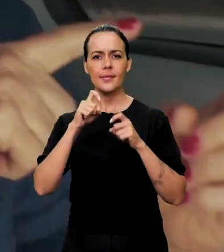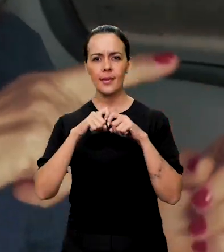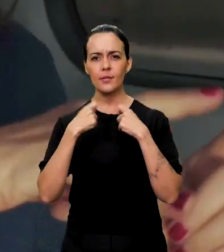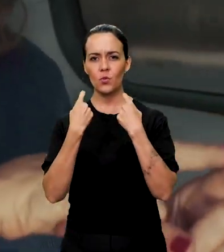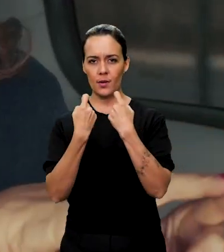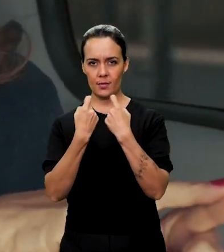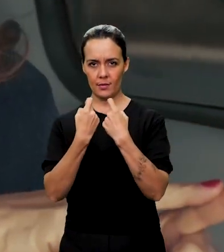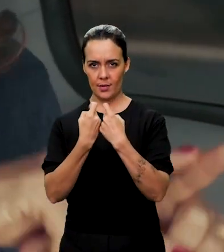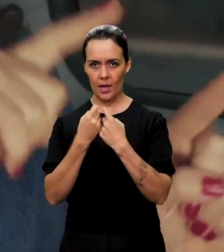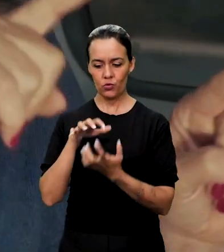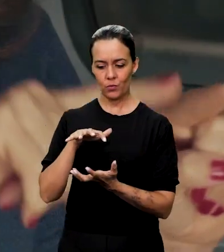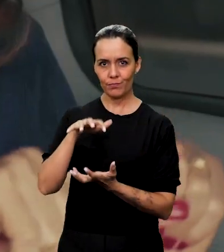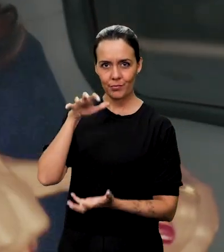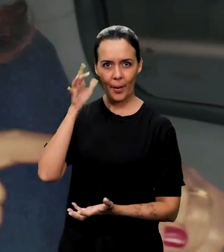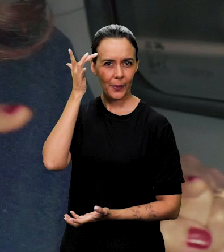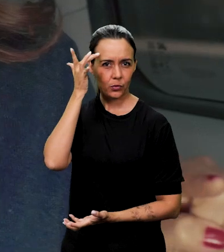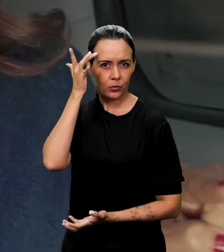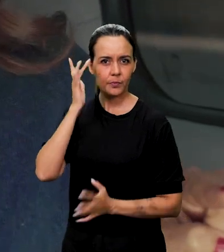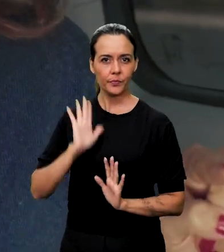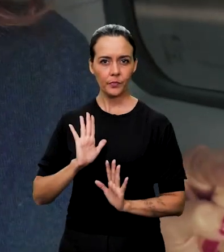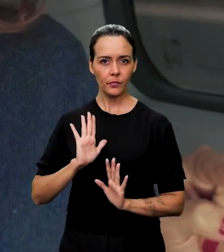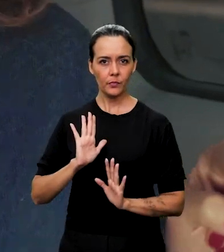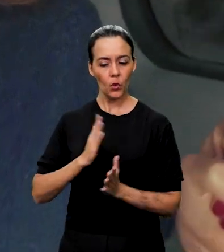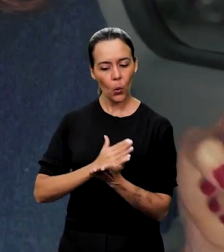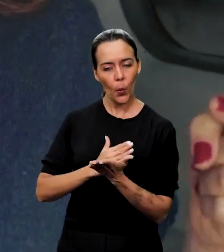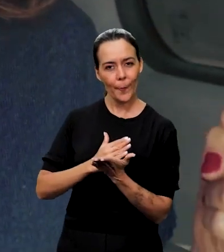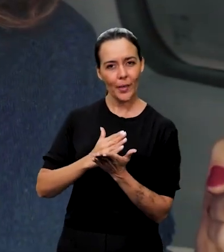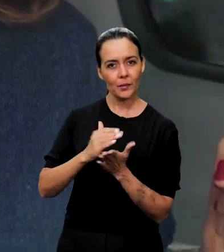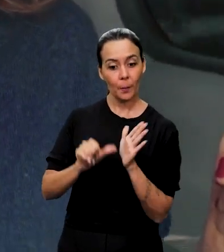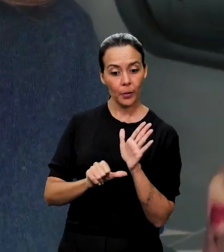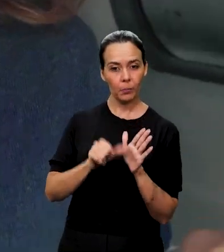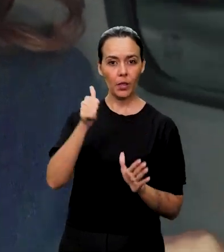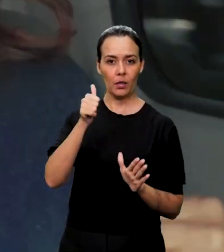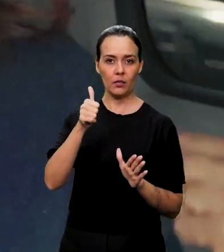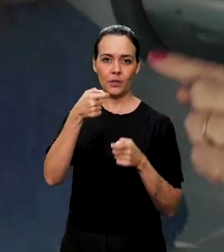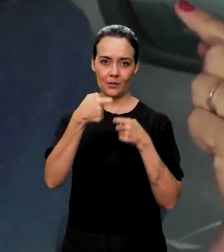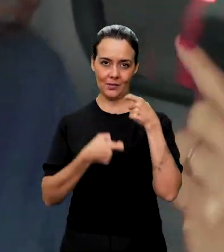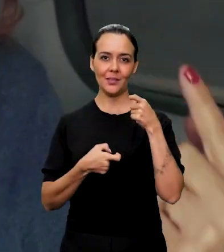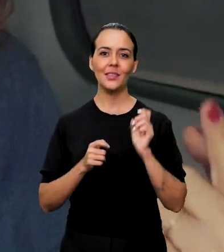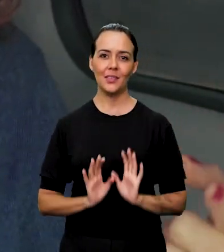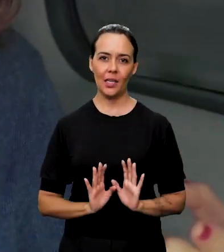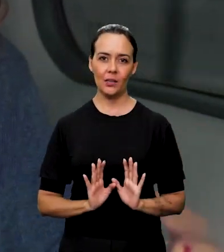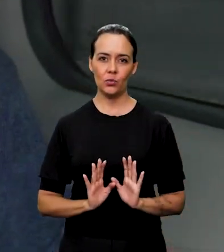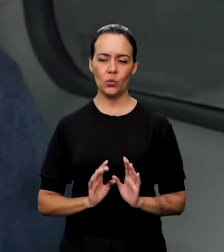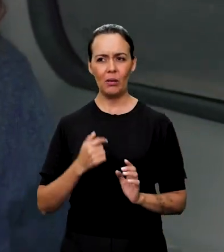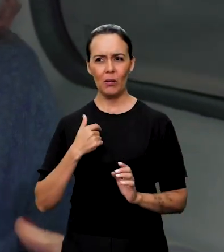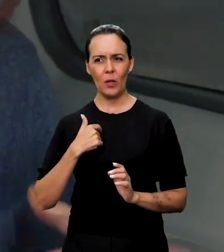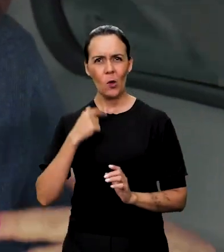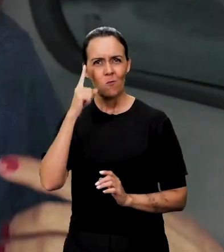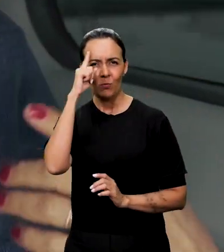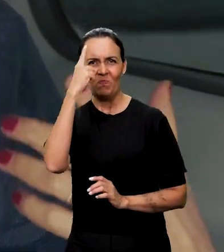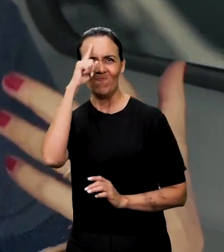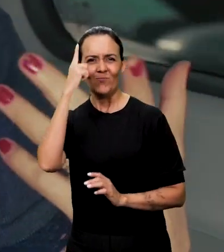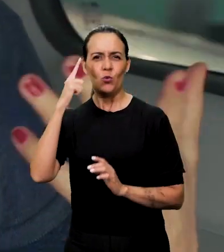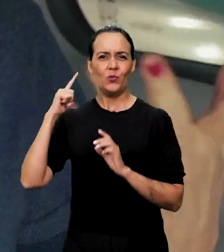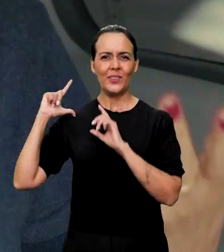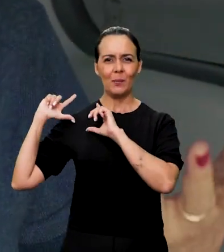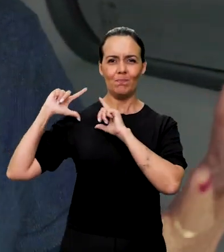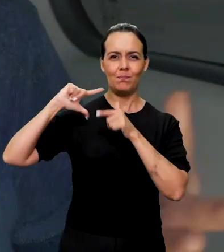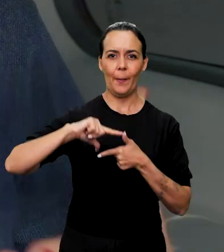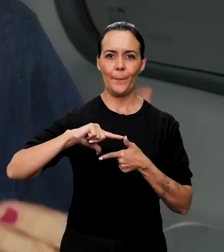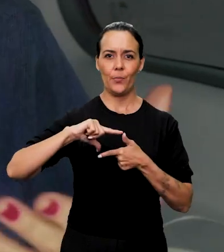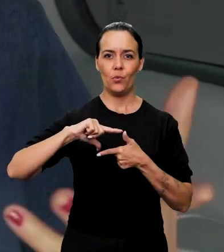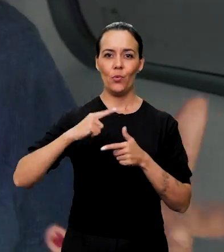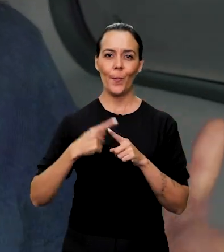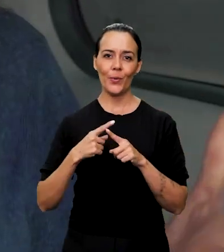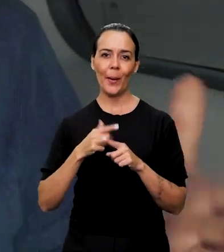construída desde da minha primeira relação sexual, por exemplo. São lisos na altura Exatamente. dos Que veio ombros. carregada de tabu, porque eu sou de uma